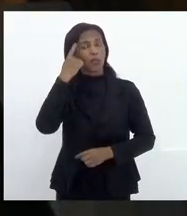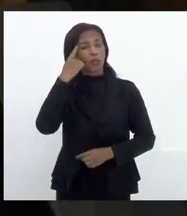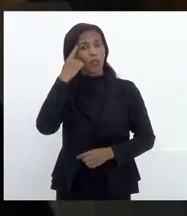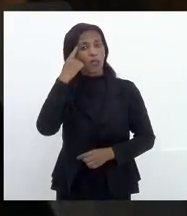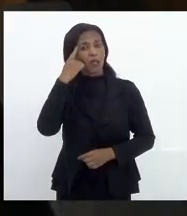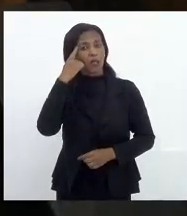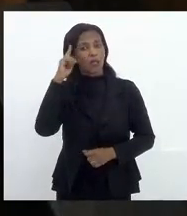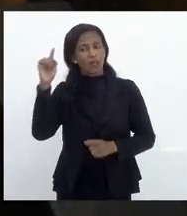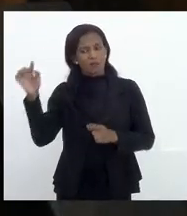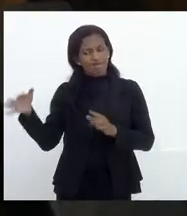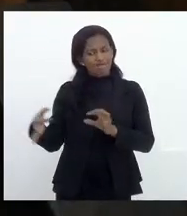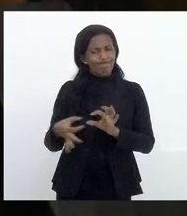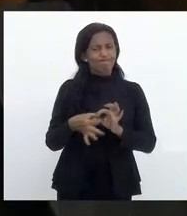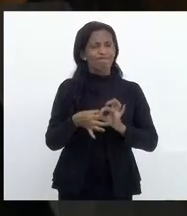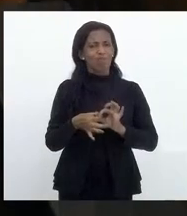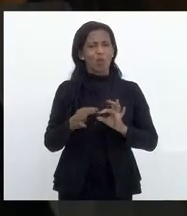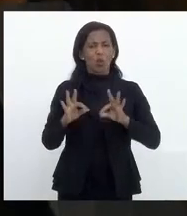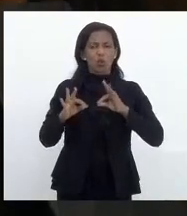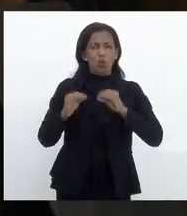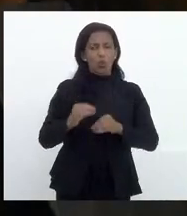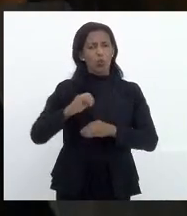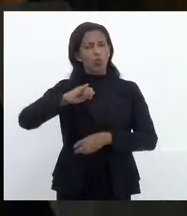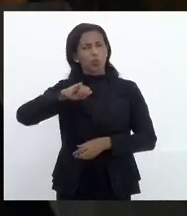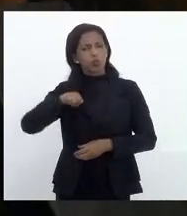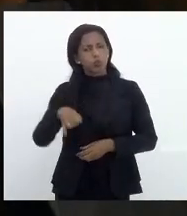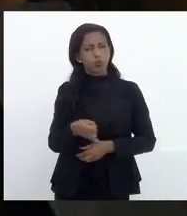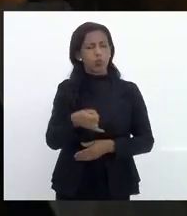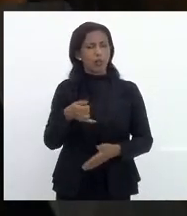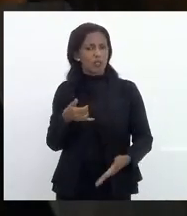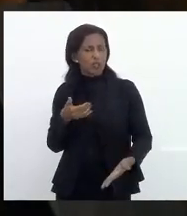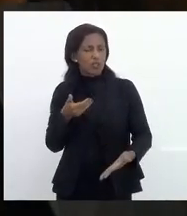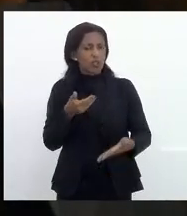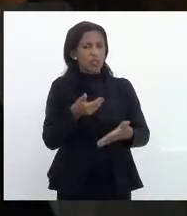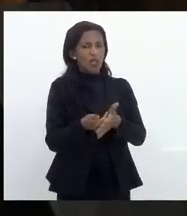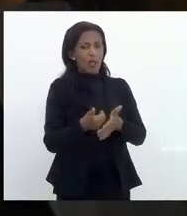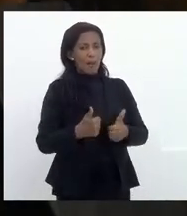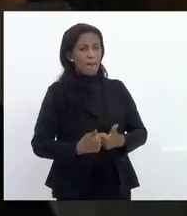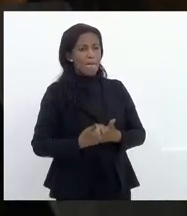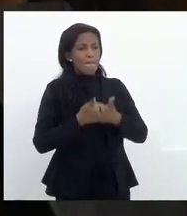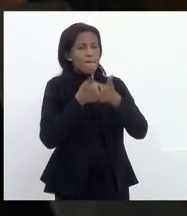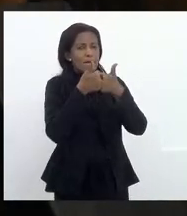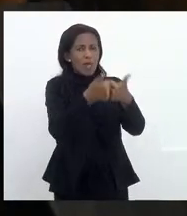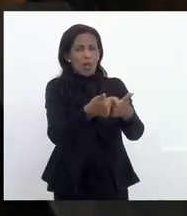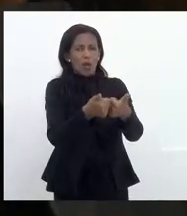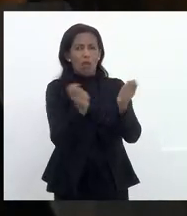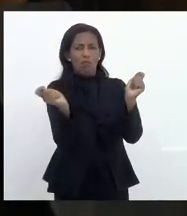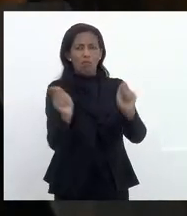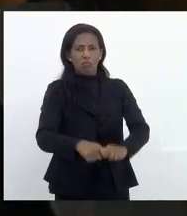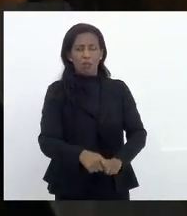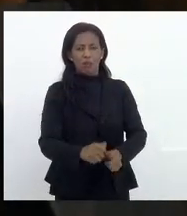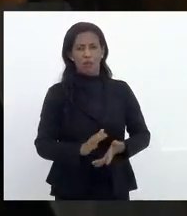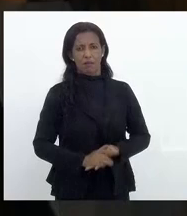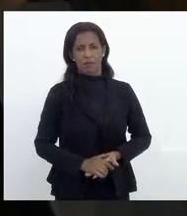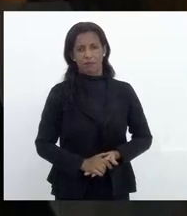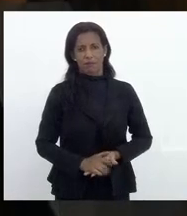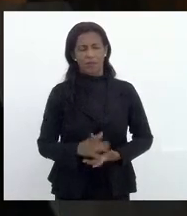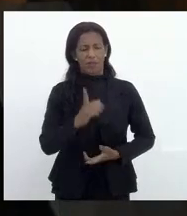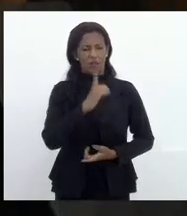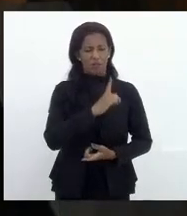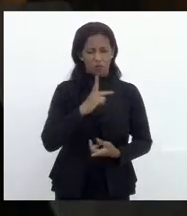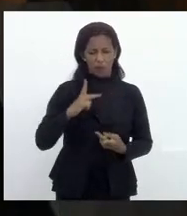ideias é Sanear mos todo e qualquer possibilidade antes de chegar ao melhor possível para avisar fala que ela